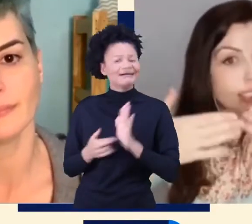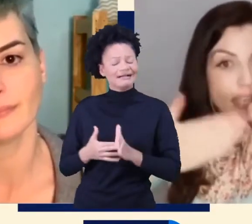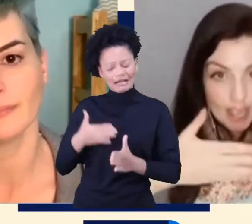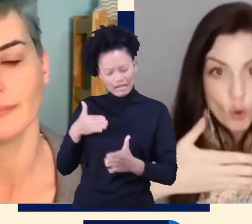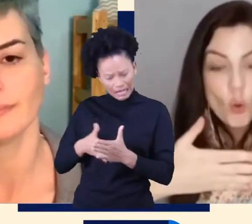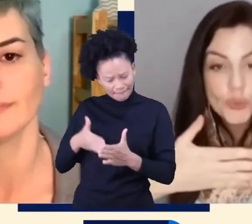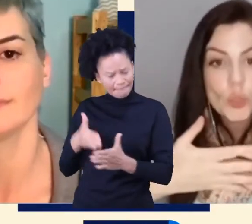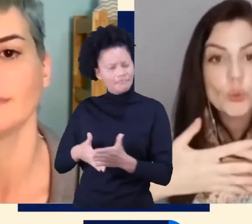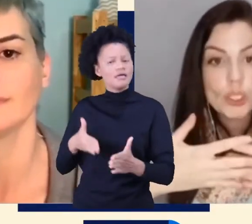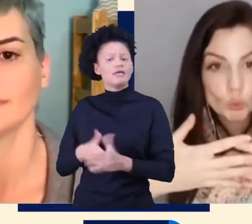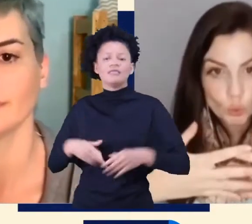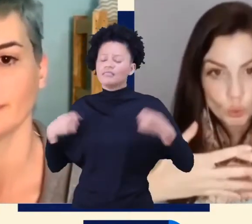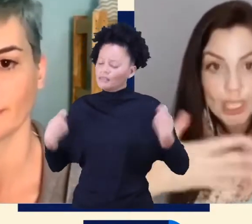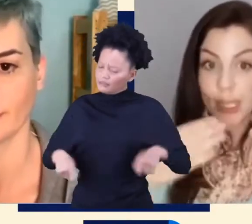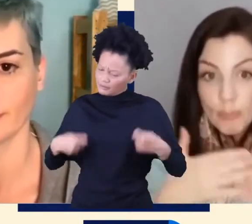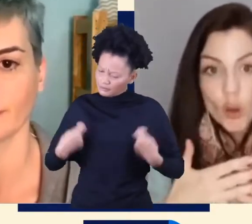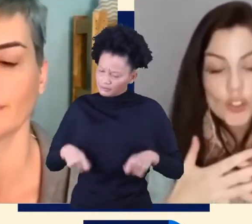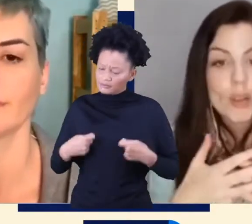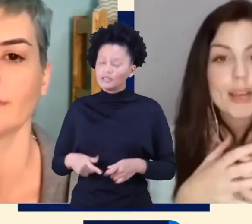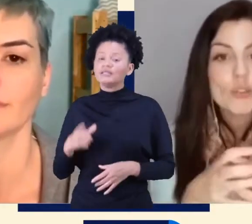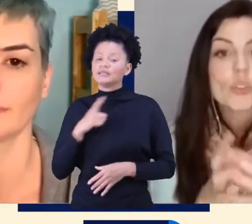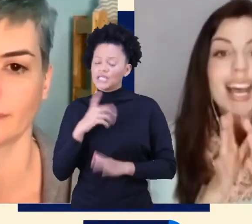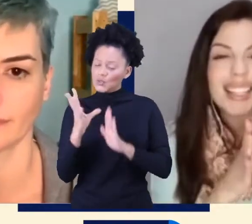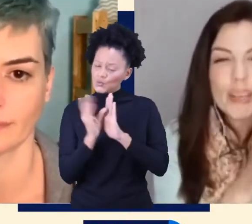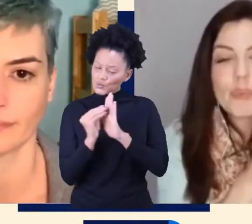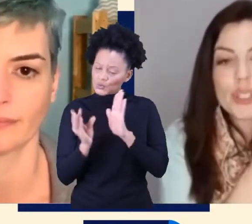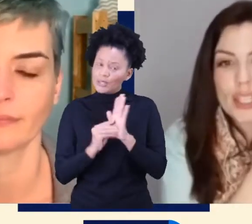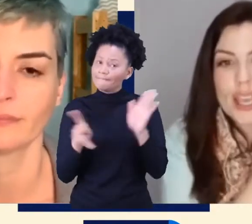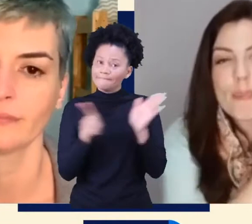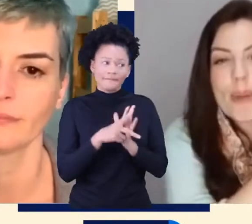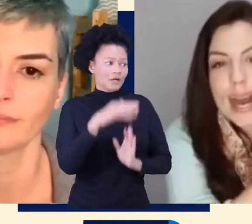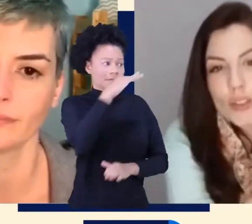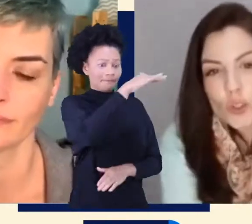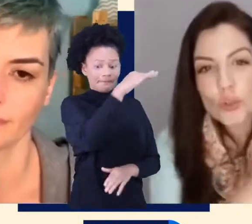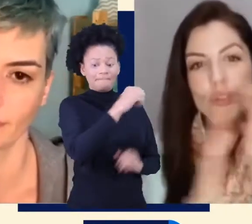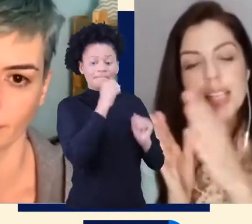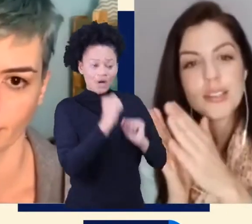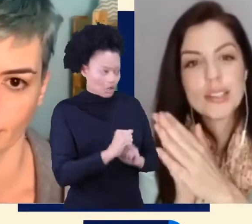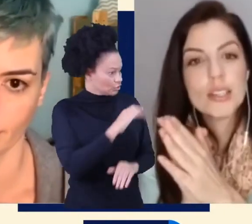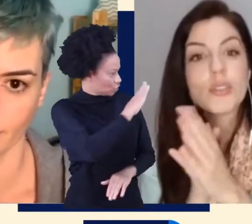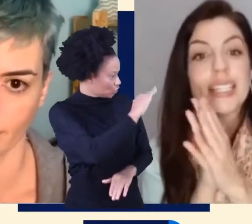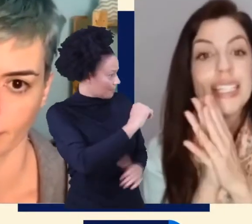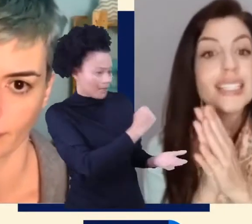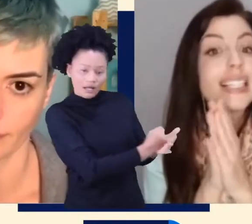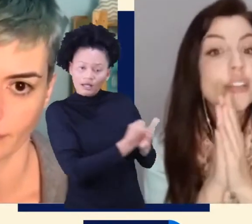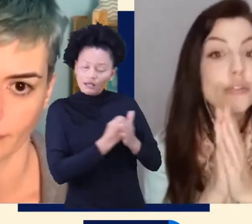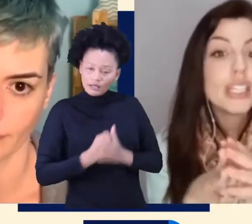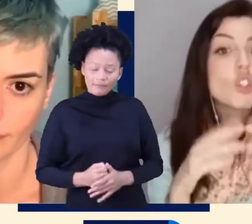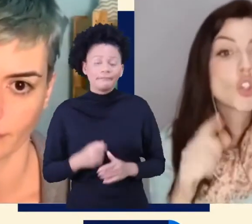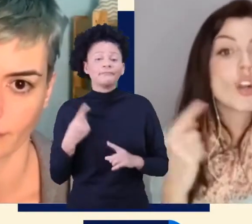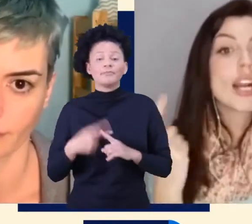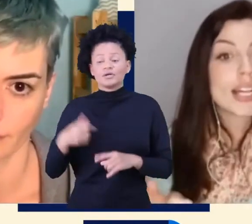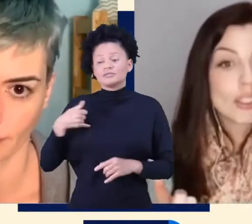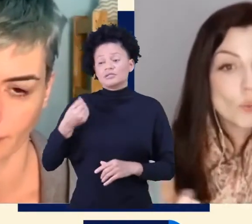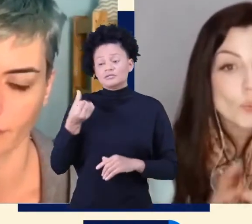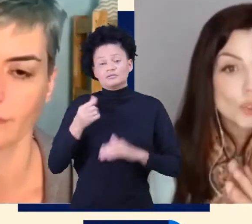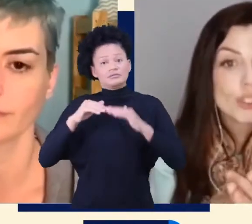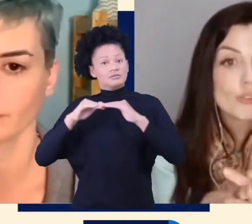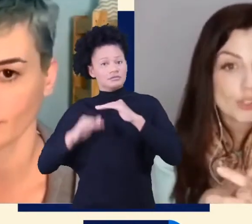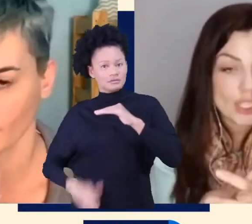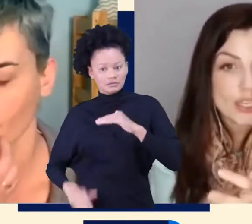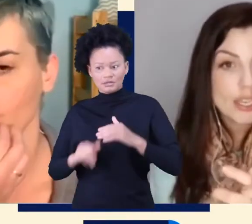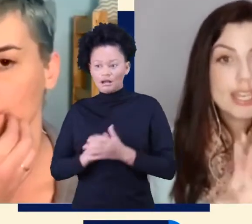ali é um conteúdo adulto e que ela pode chamar ajuda. Até porque abaixo dos 6 anos, a criança ela fica chocada